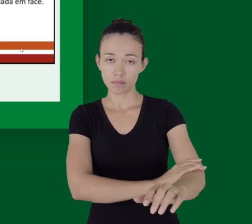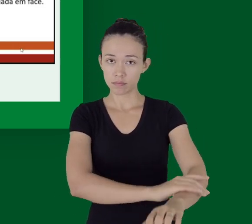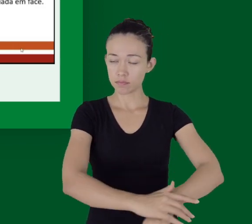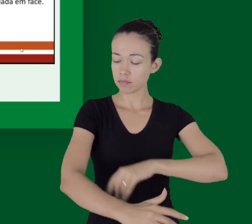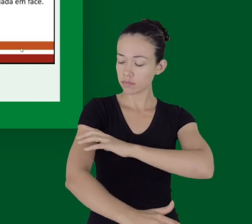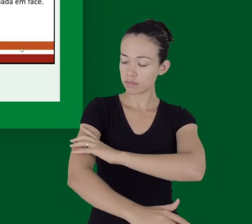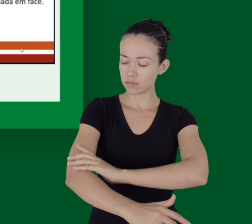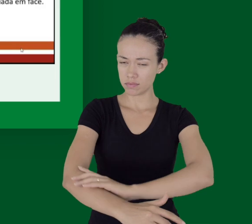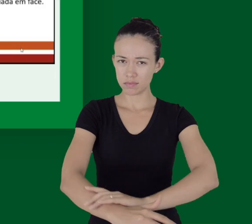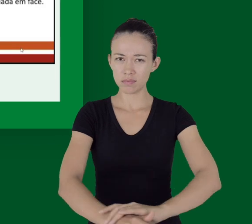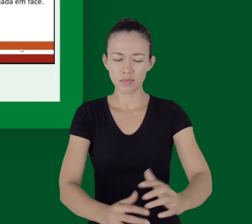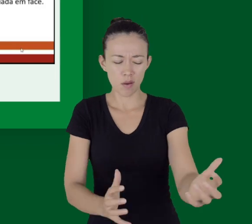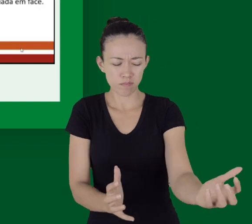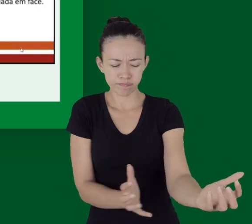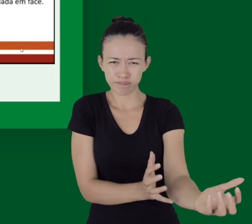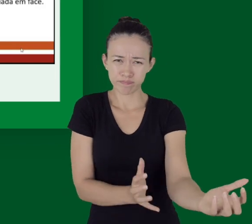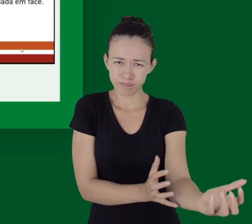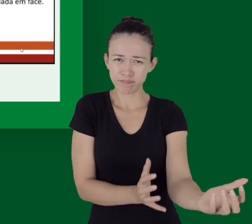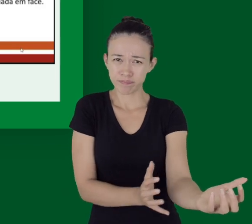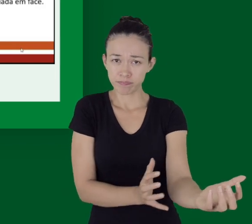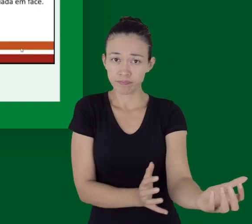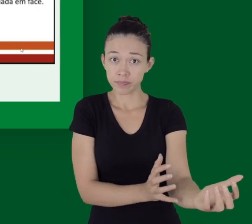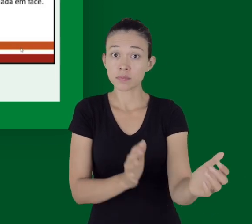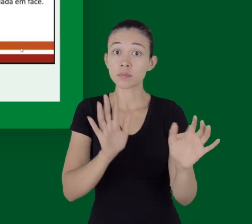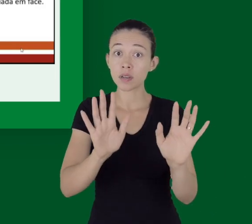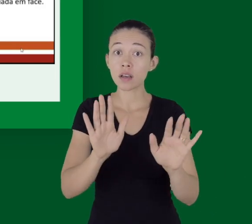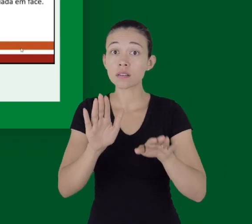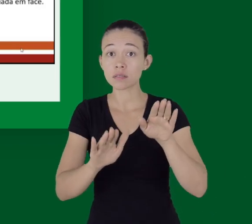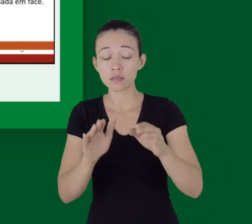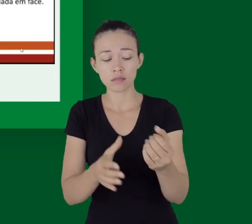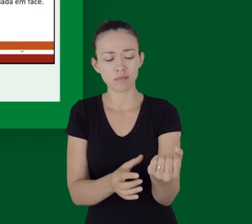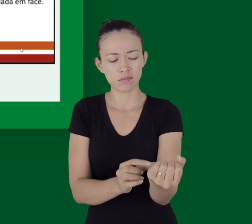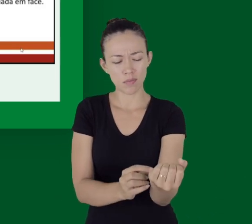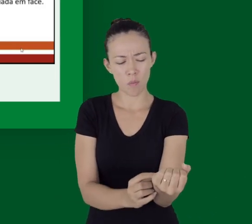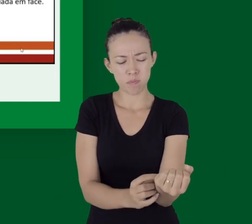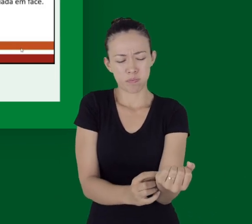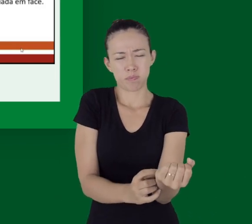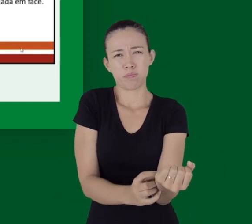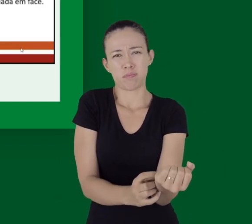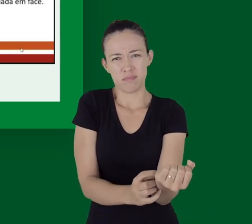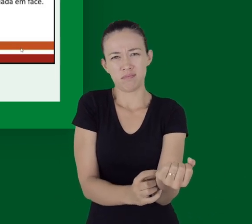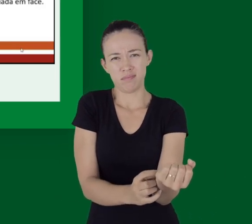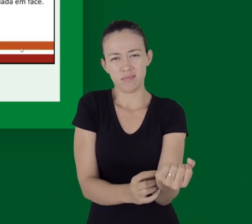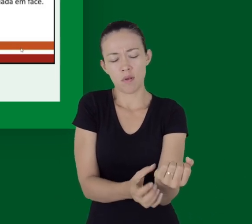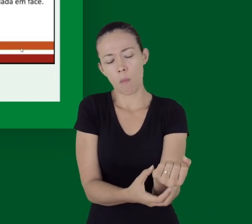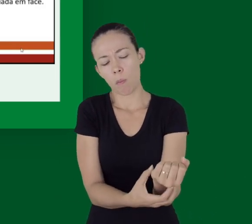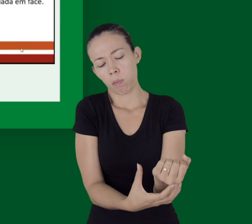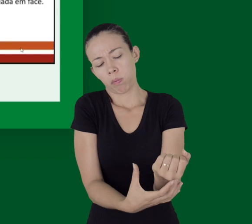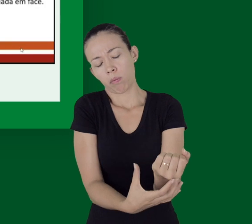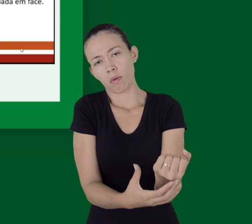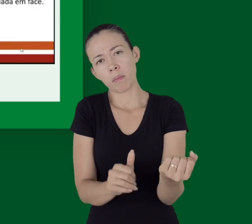Além da pressão nos dois membros, o pulso pode estar mais filiforme de um lado,